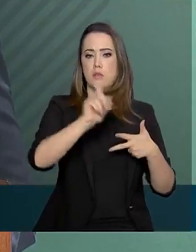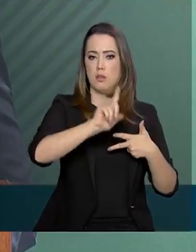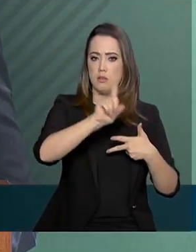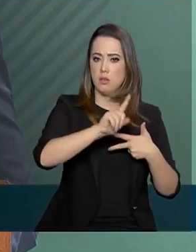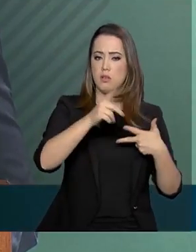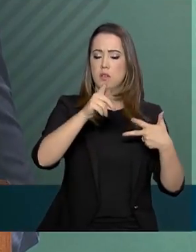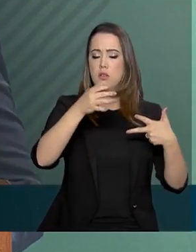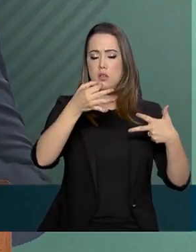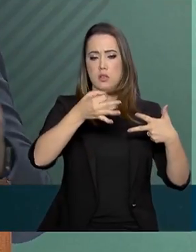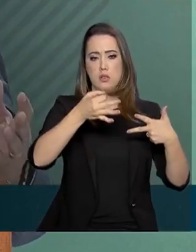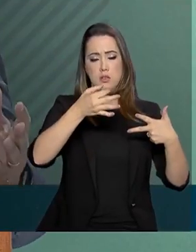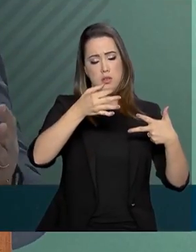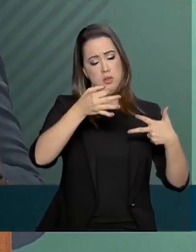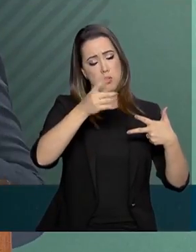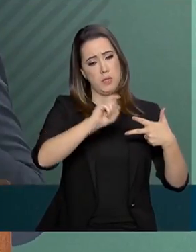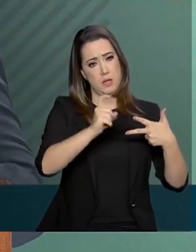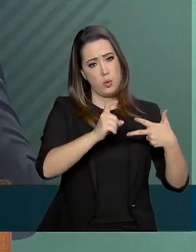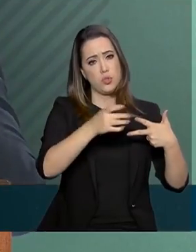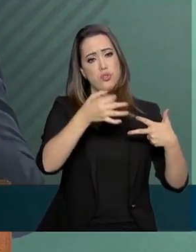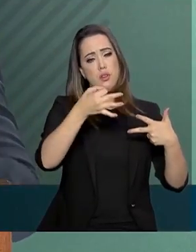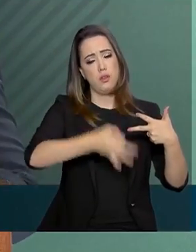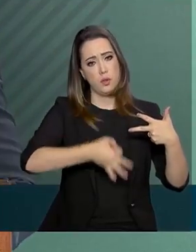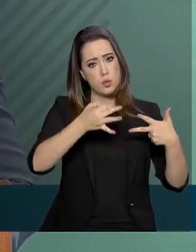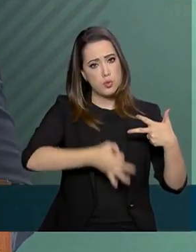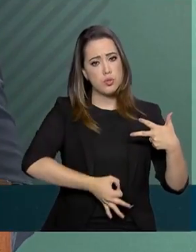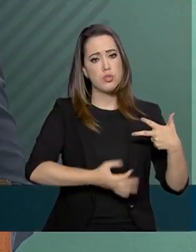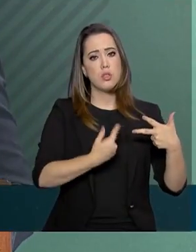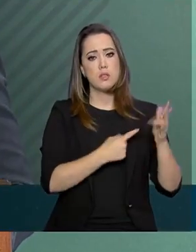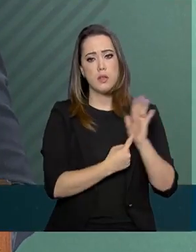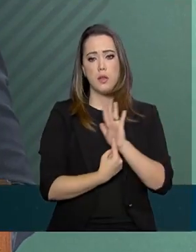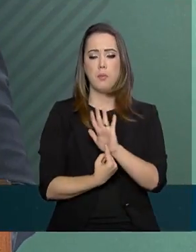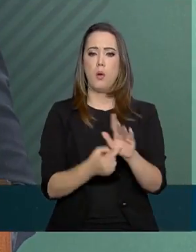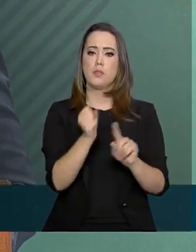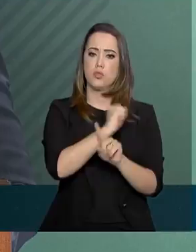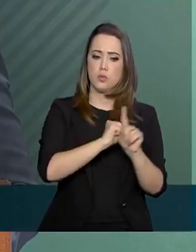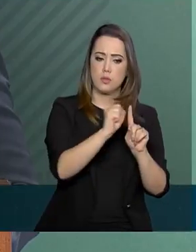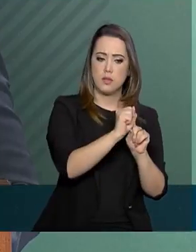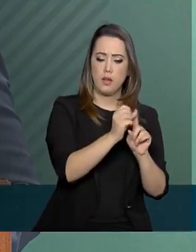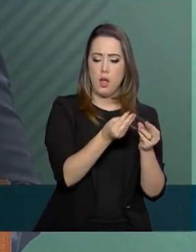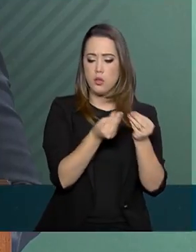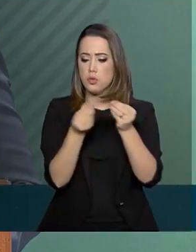do poder judiciário de uma maneira geral da sociedade para a sociedade